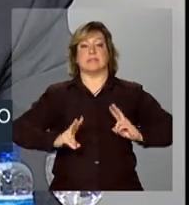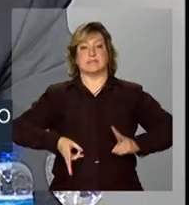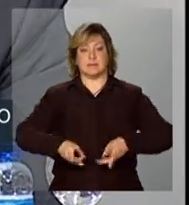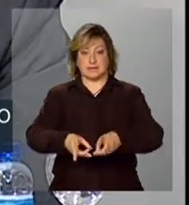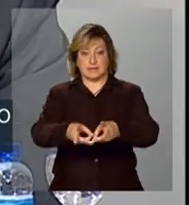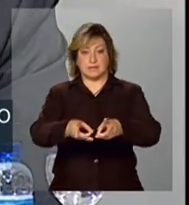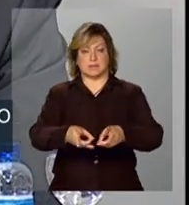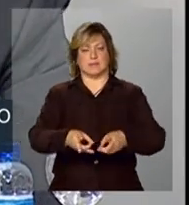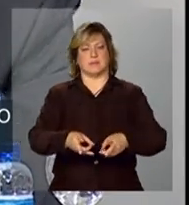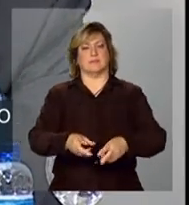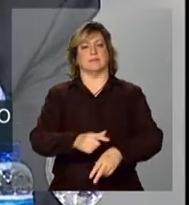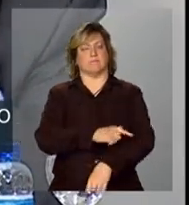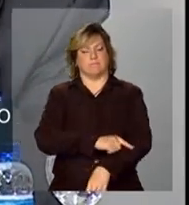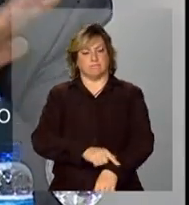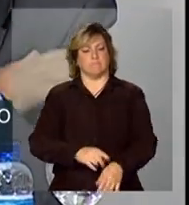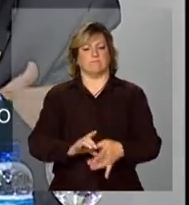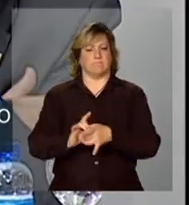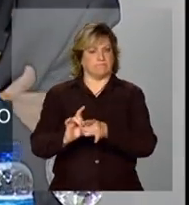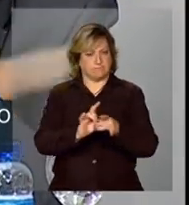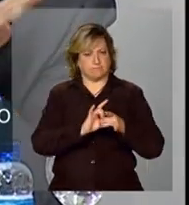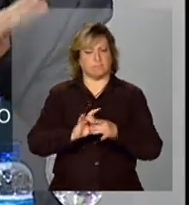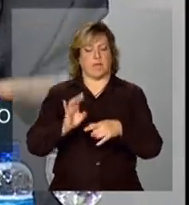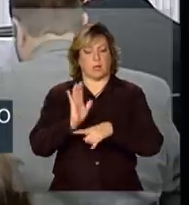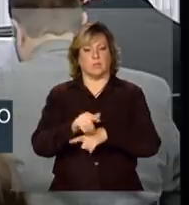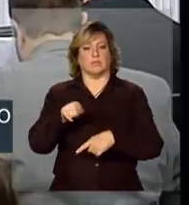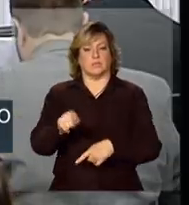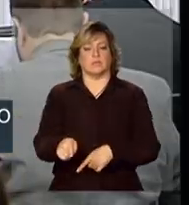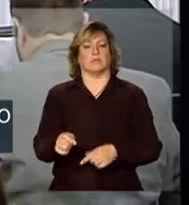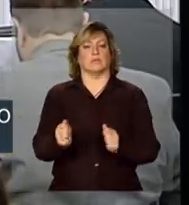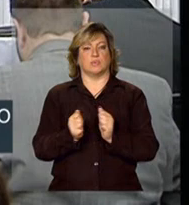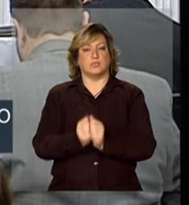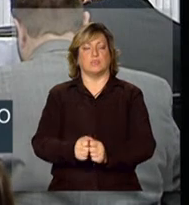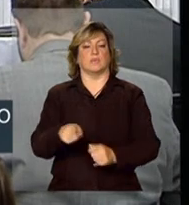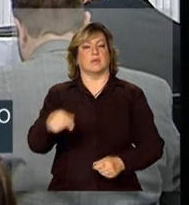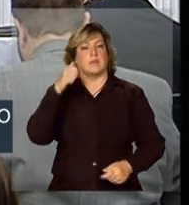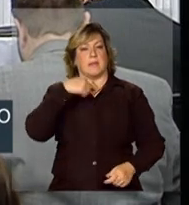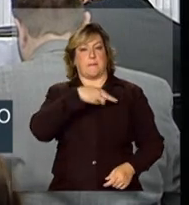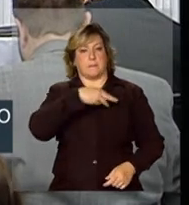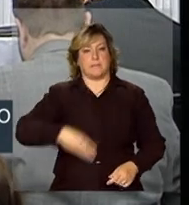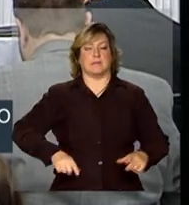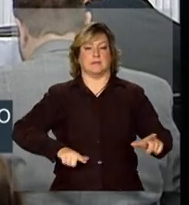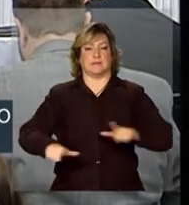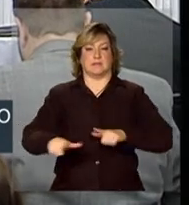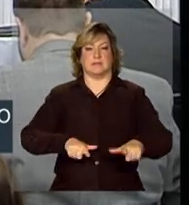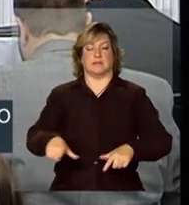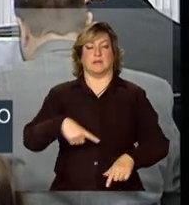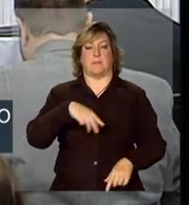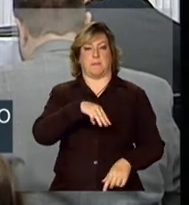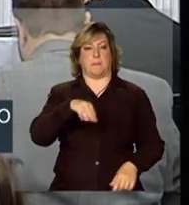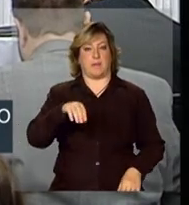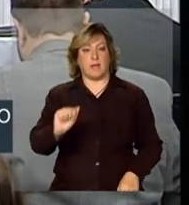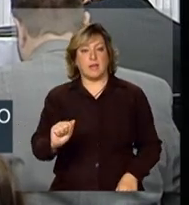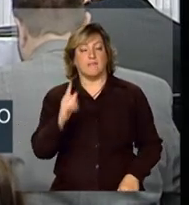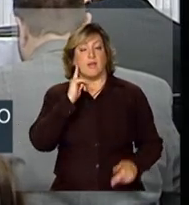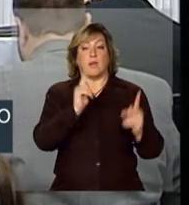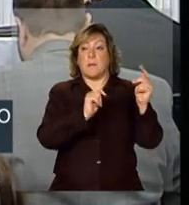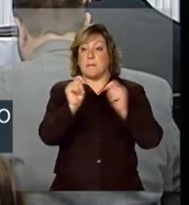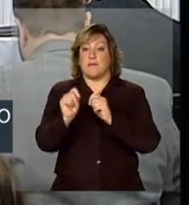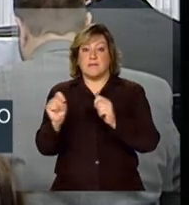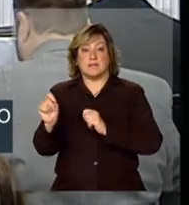fiéis escudeiros da ministra, do Ministério do Meio Ambiente, no trabalho de